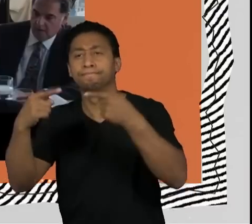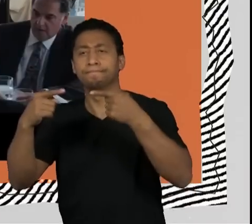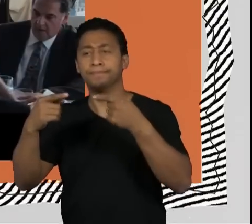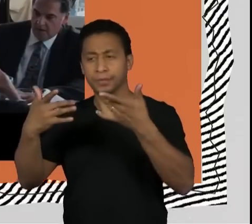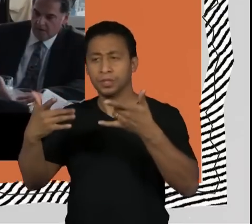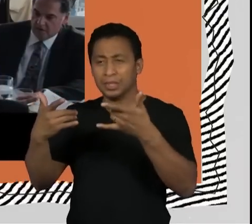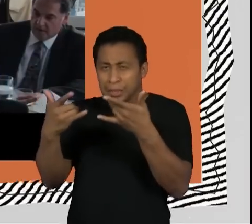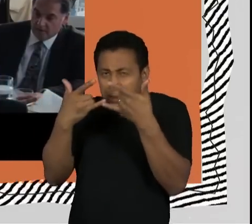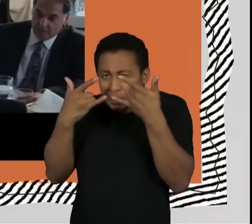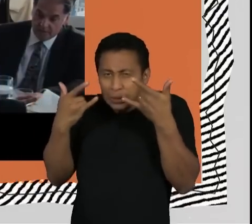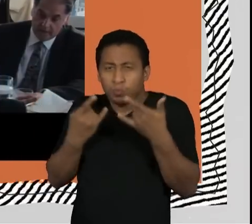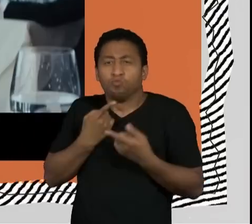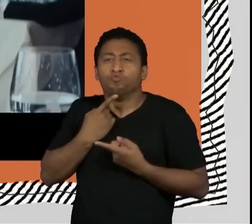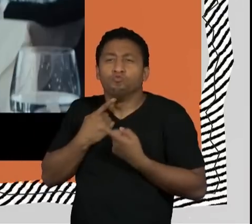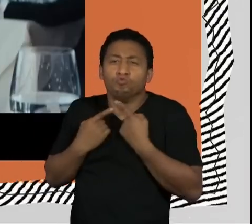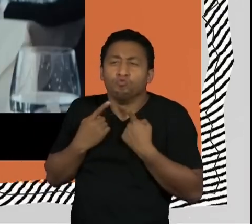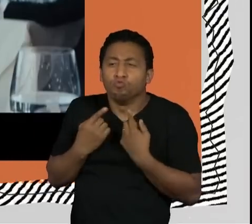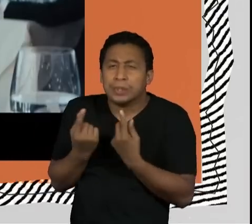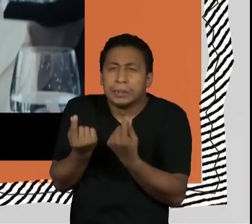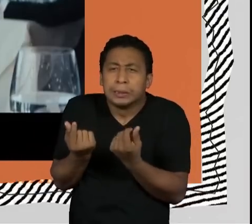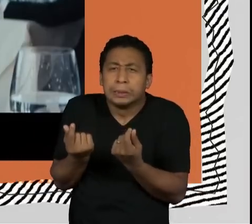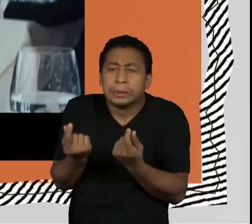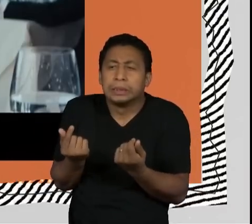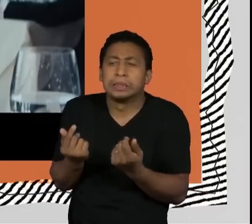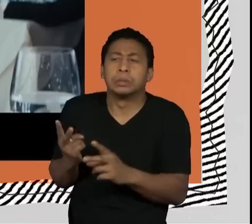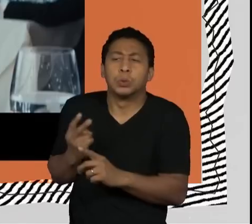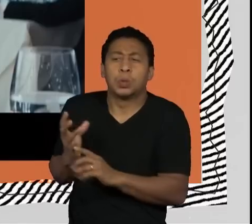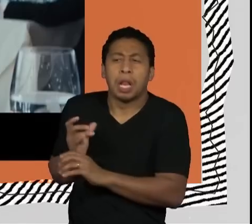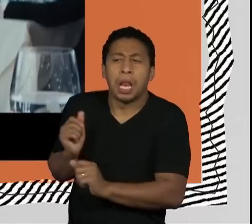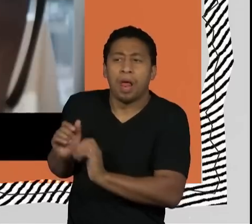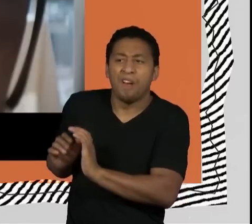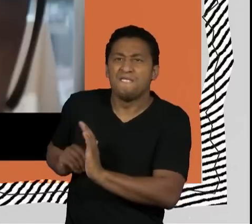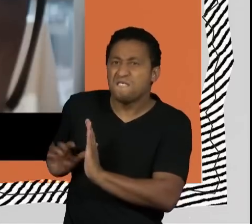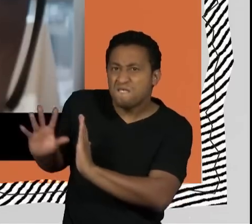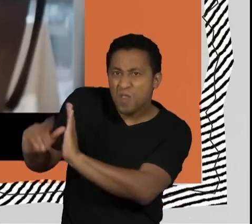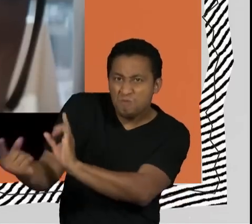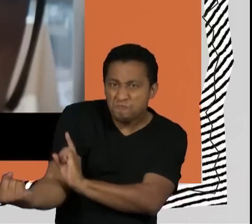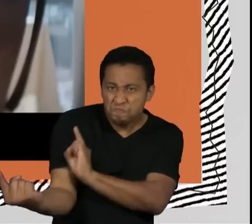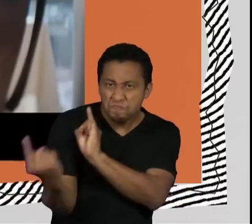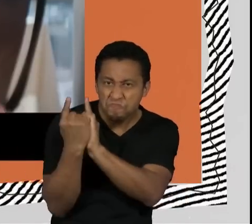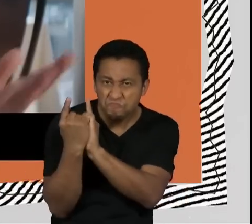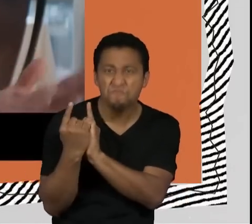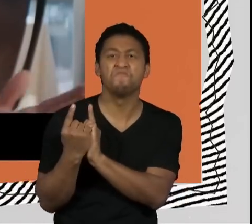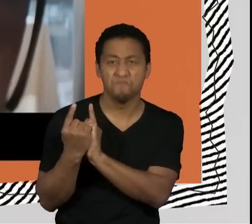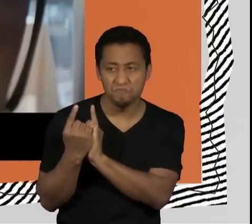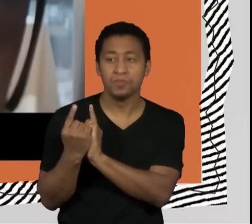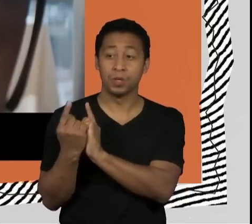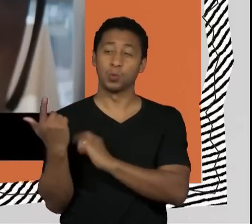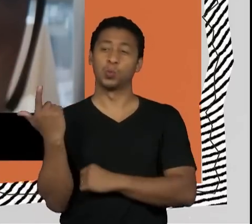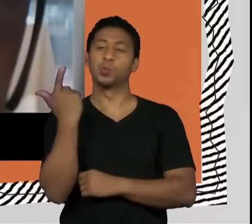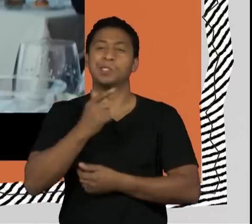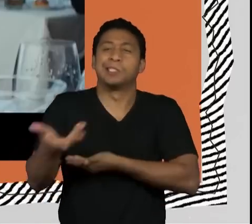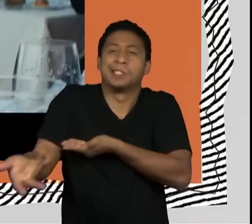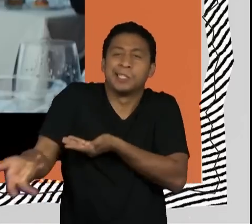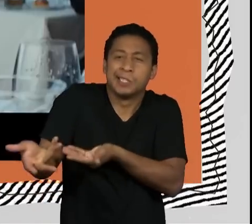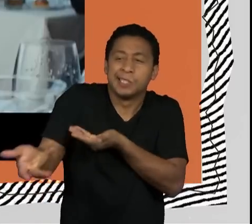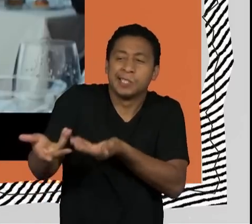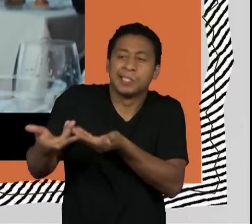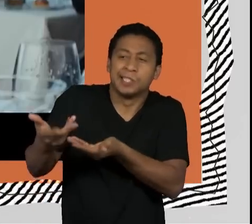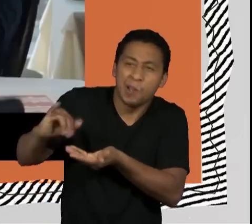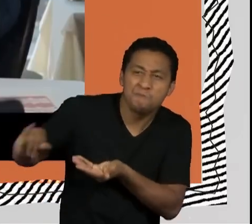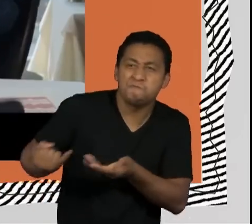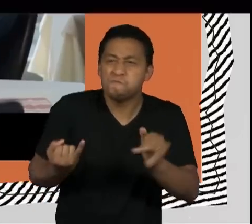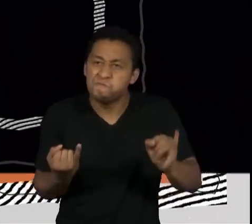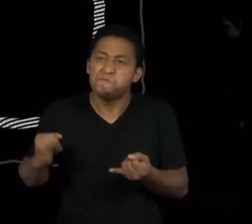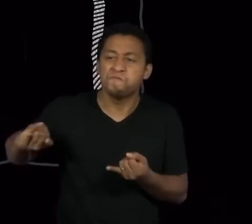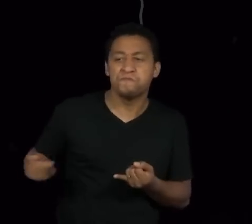the game? Move the money from your client's pocket into your pocket. But if you can make your clients money at the same time, it's advantageous to everyone, correct?